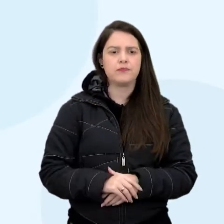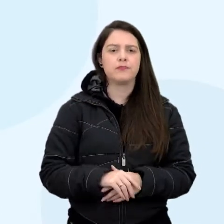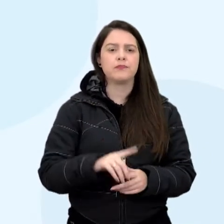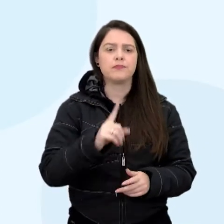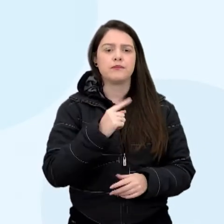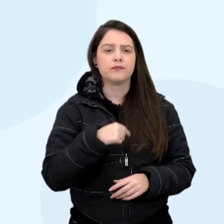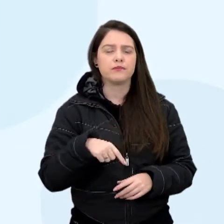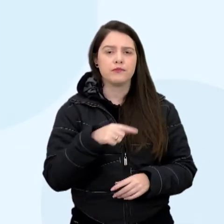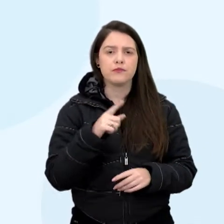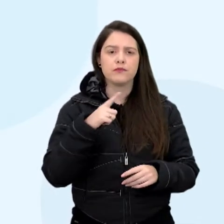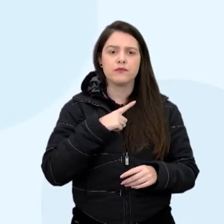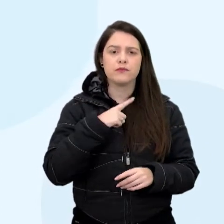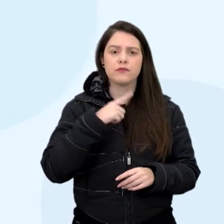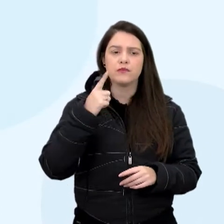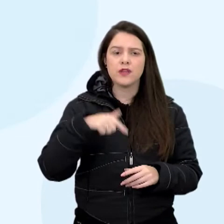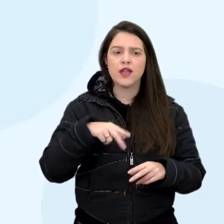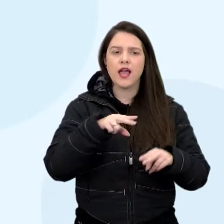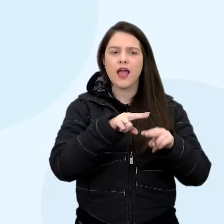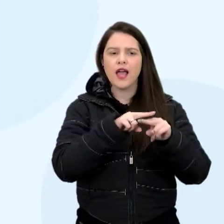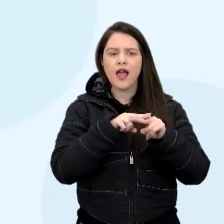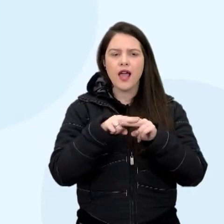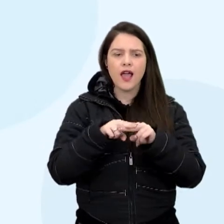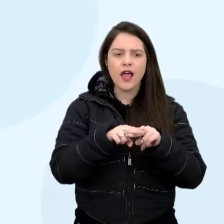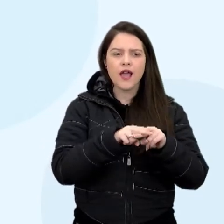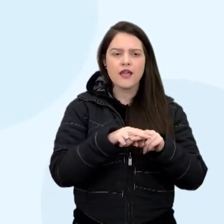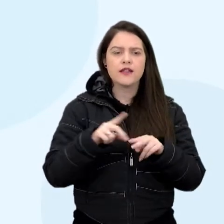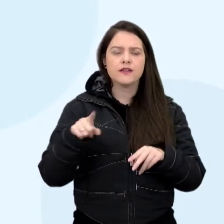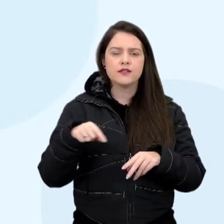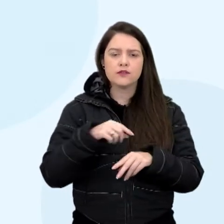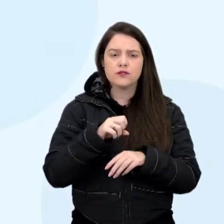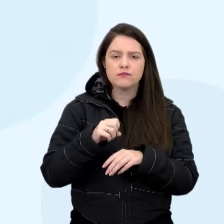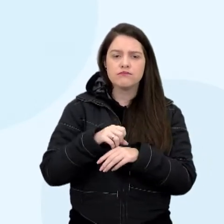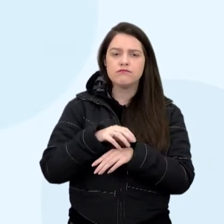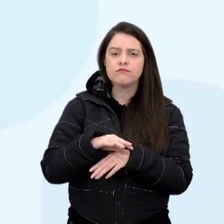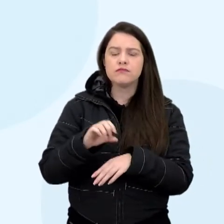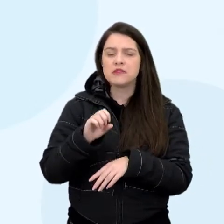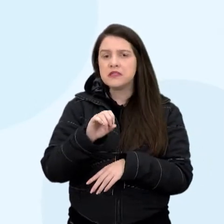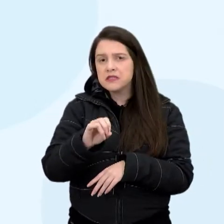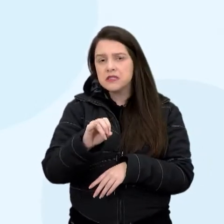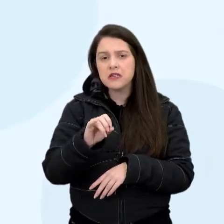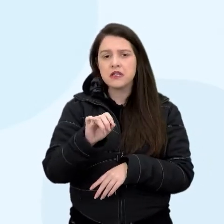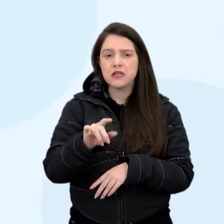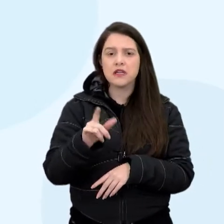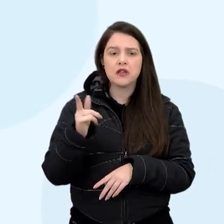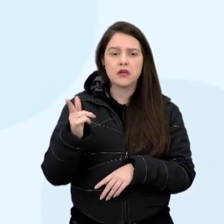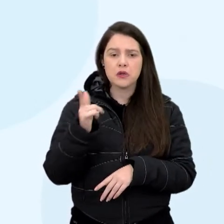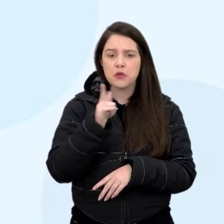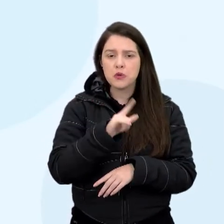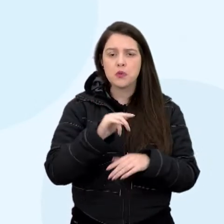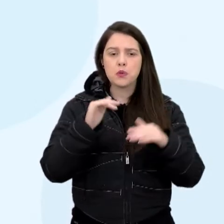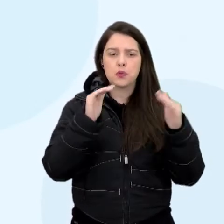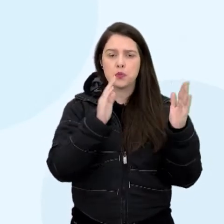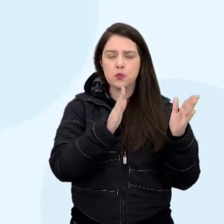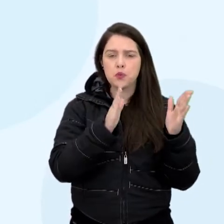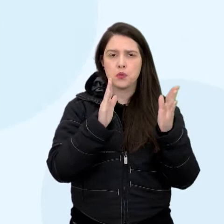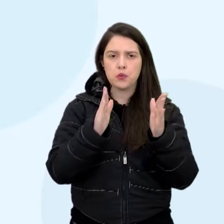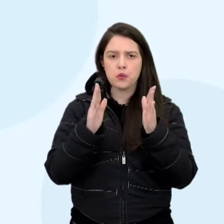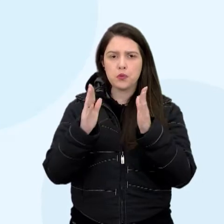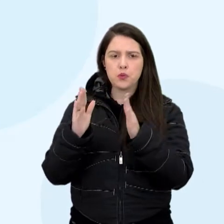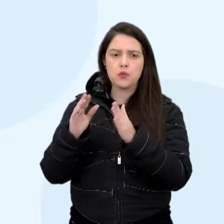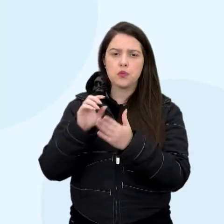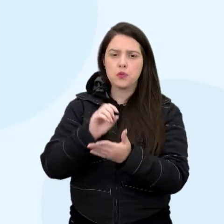trabalha, apresentamos sempre o quadro integrador para você e ele situa, né, onde que a gente está. Estamos na